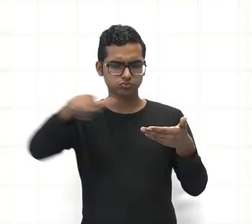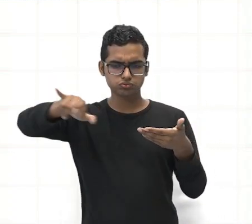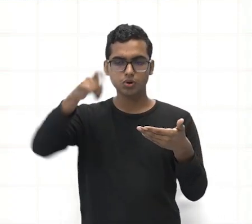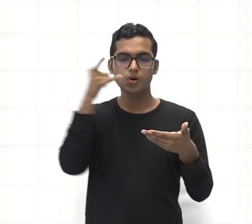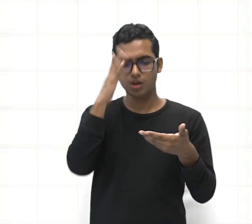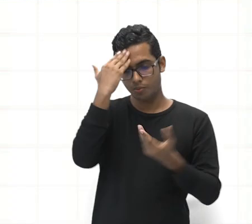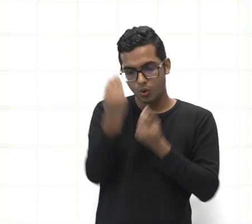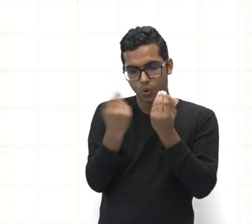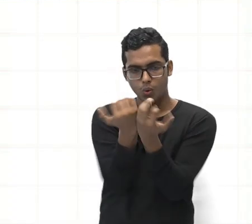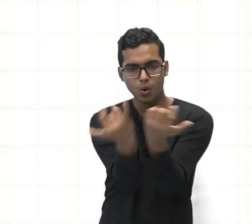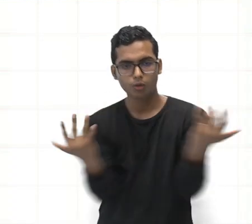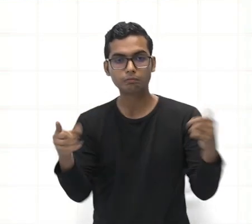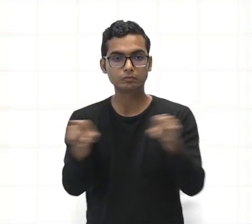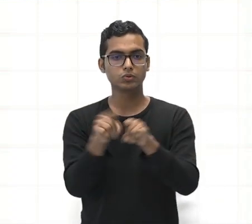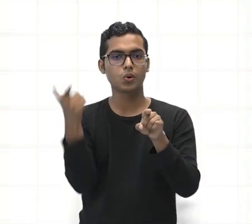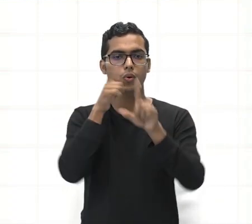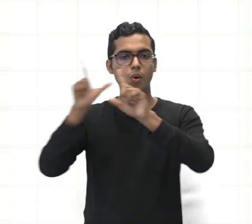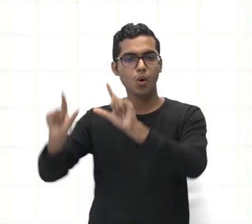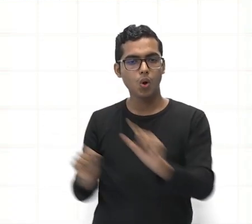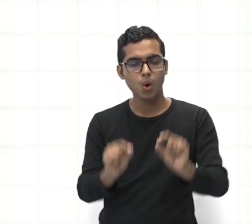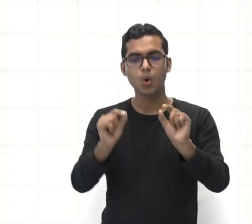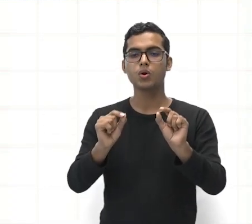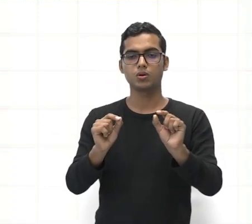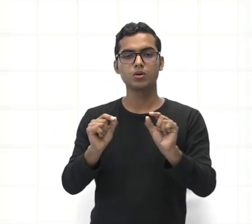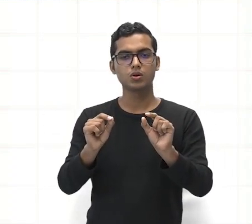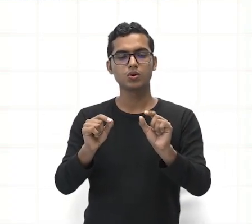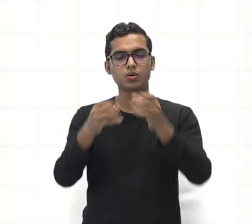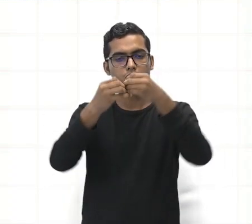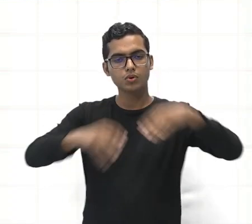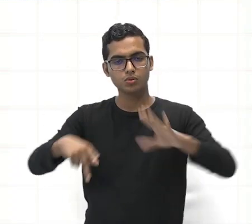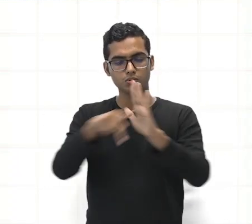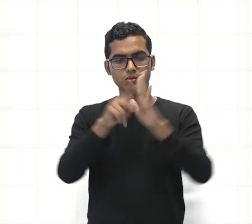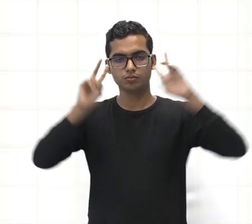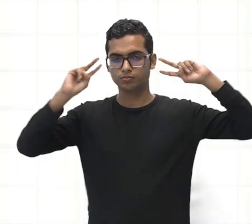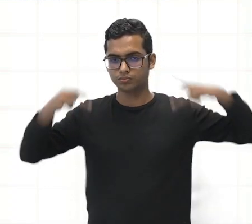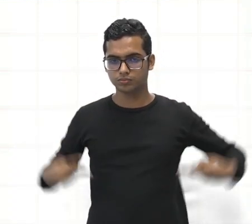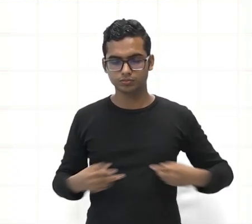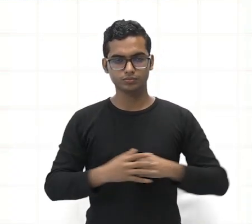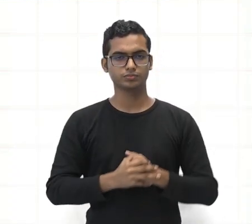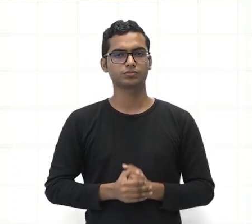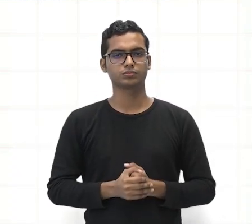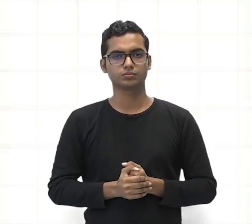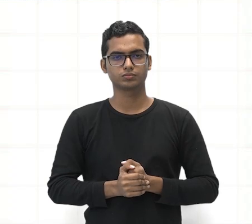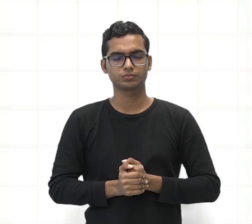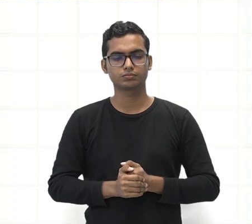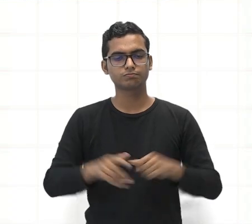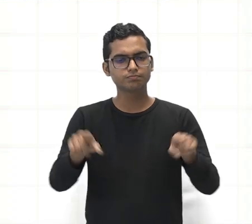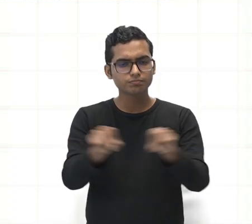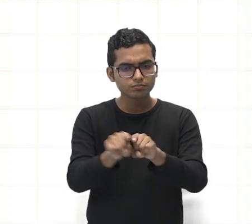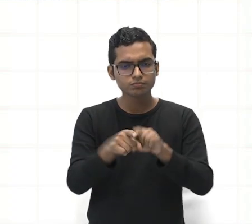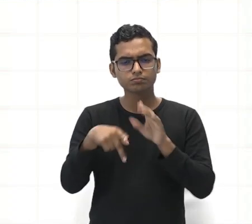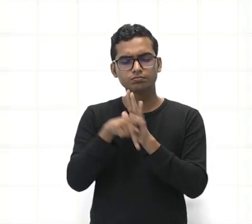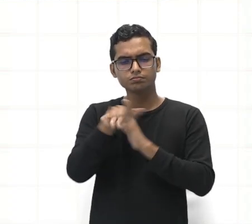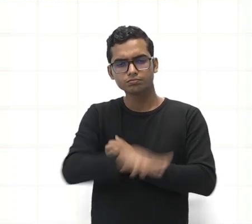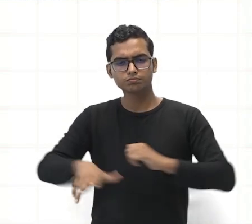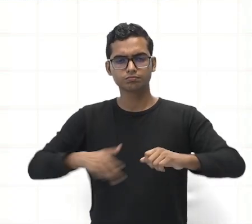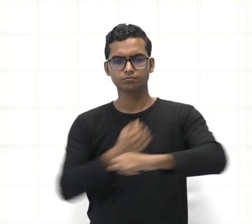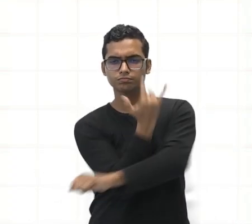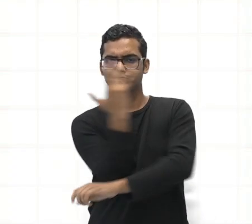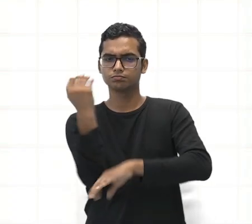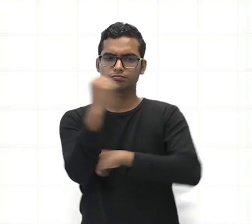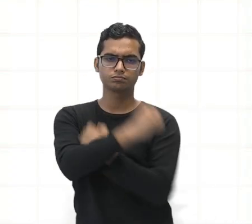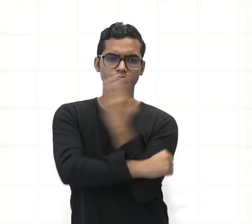impactos ambientais das atividades humanas. E também a gente pode trazer isso para as áreas urbanas, através